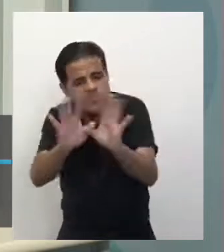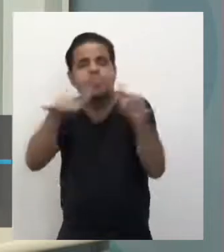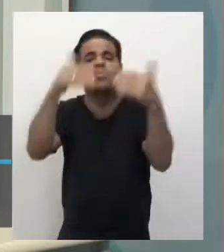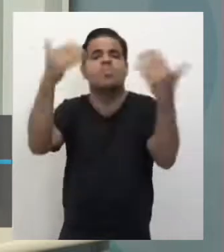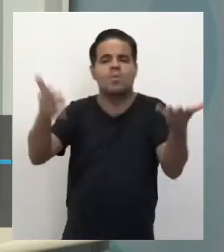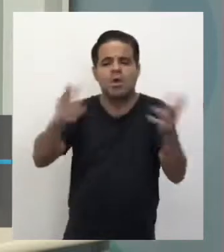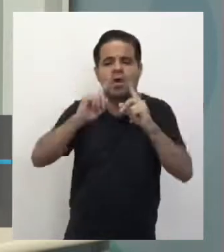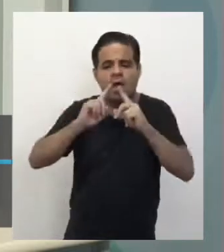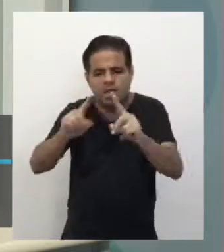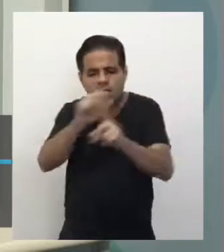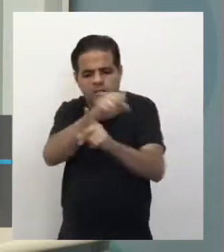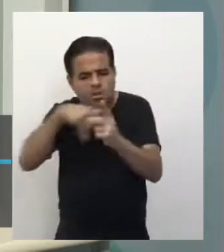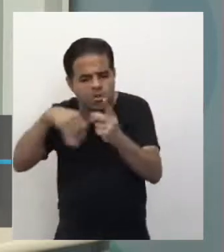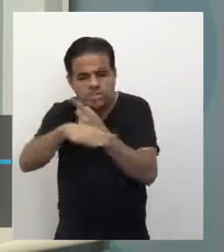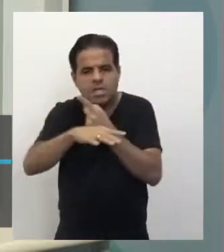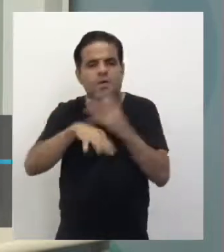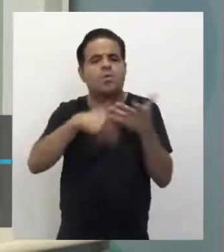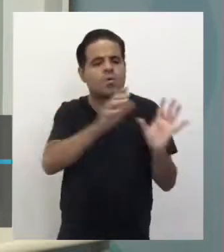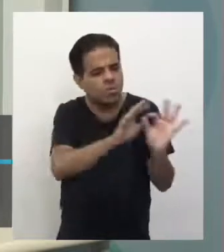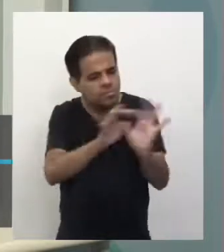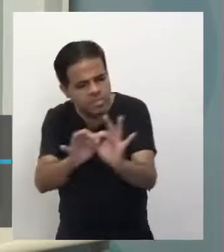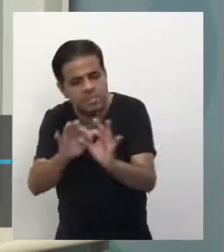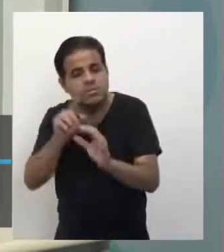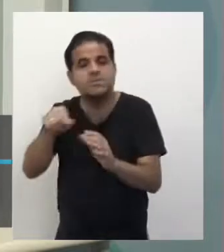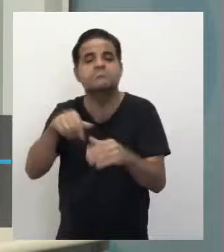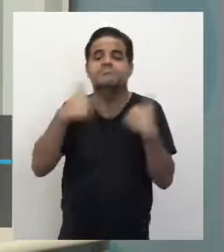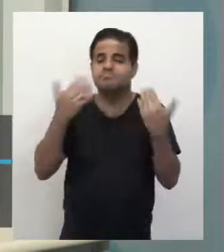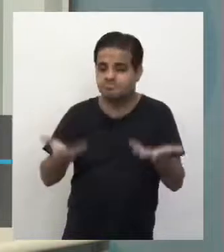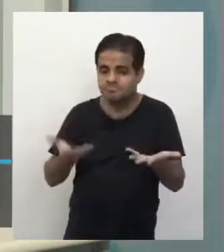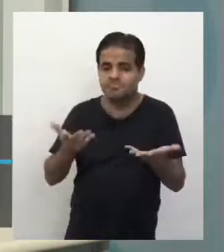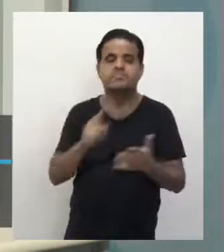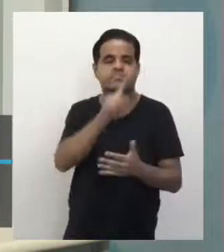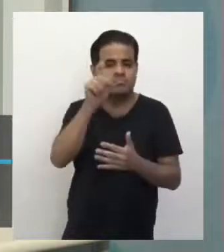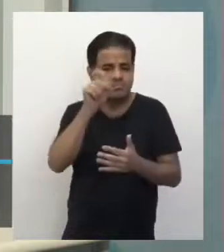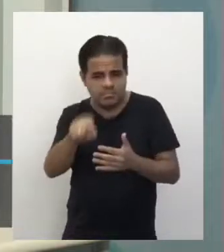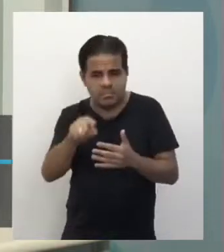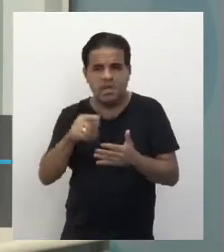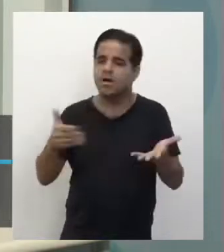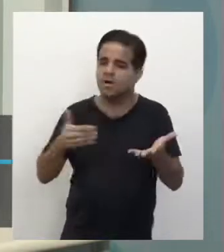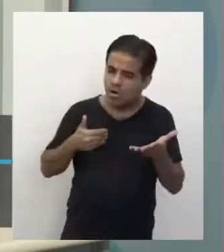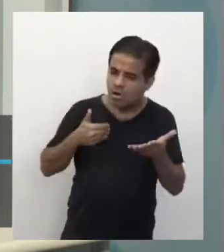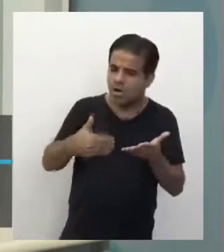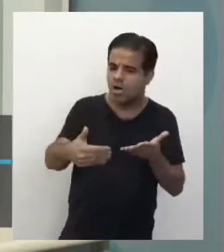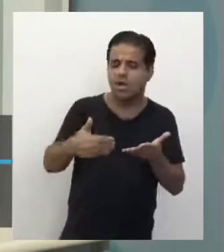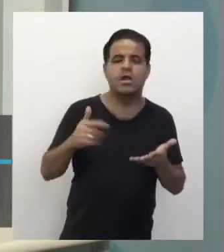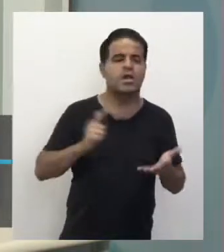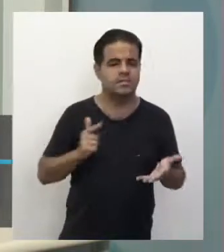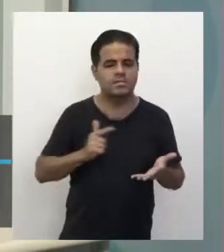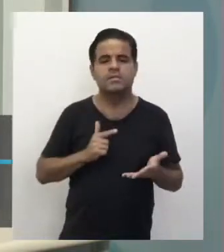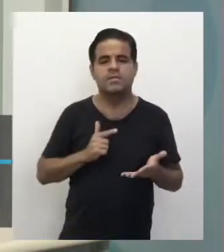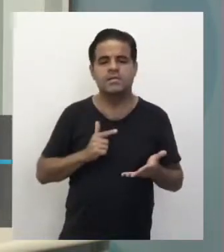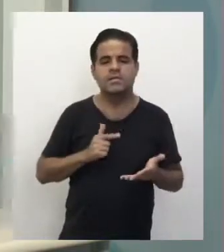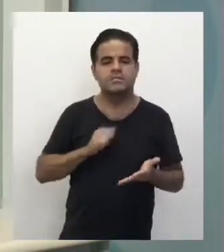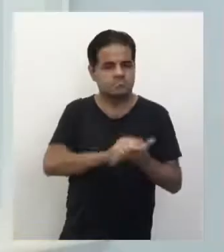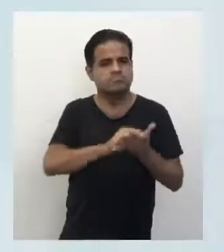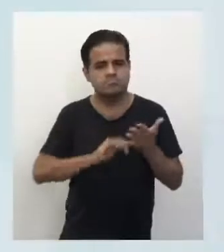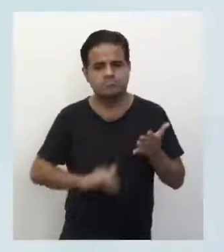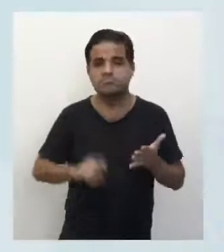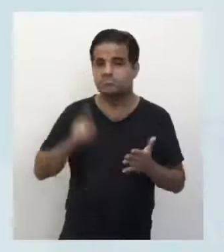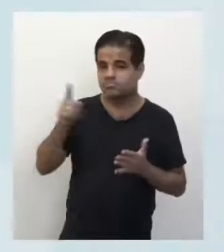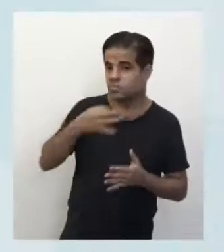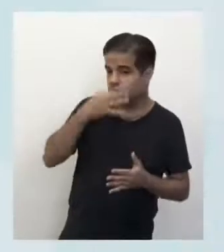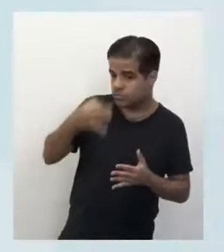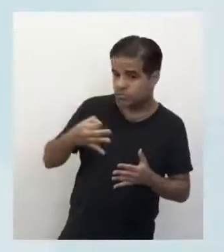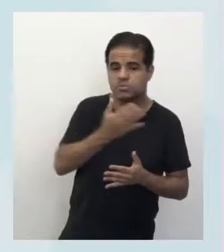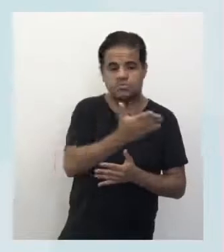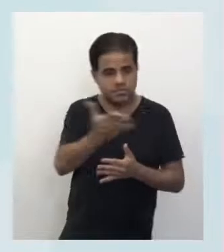crítica social ou o contexto desse meme aqui? Tá? Agora, nós temos para vocês aí uma atividade, uma sugestão